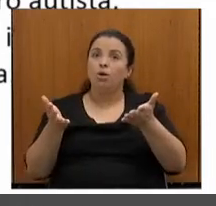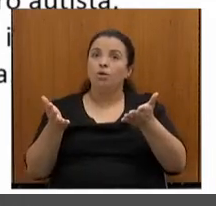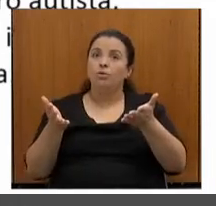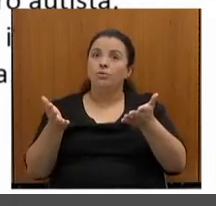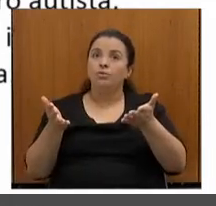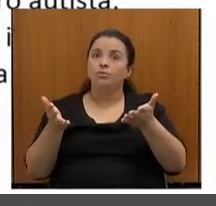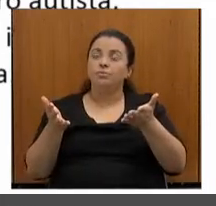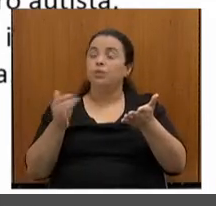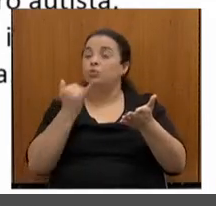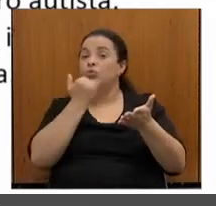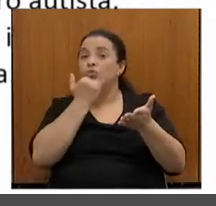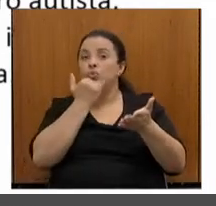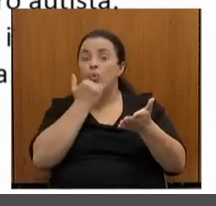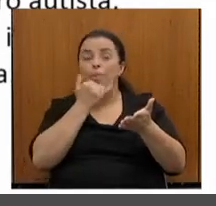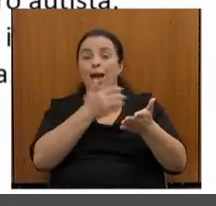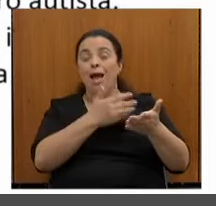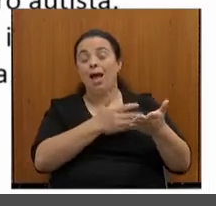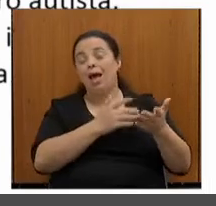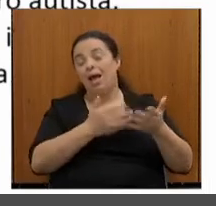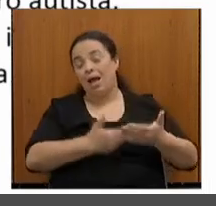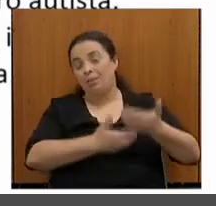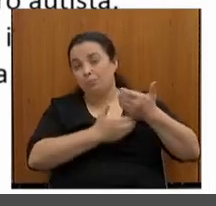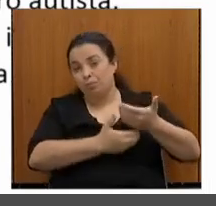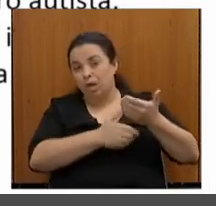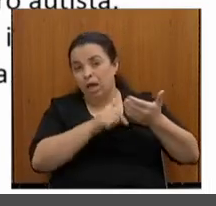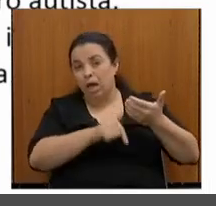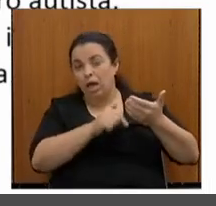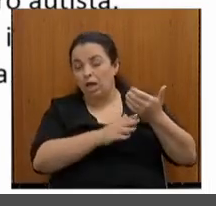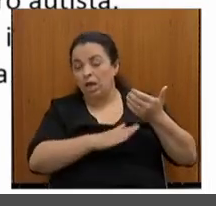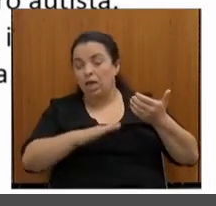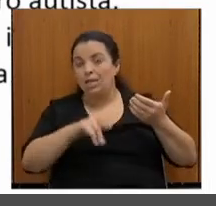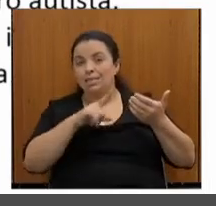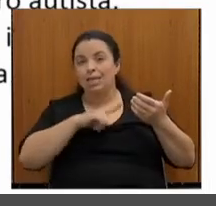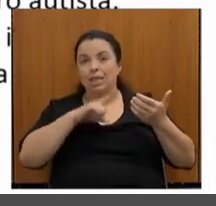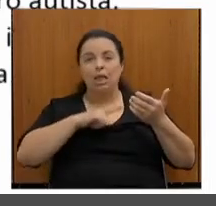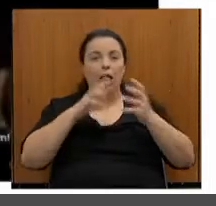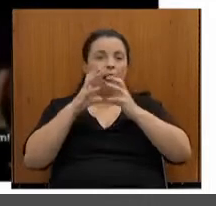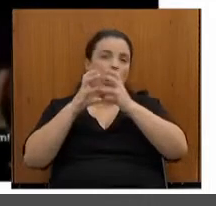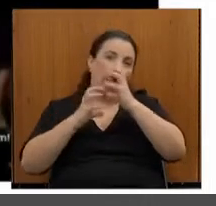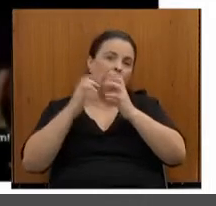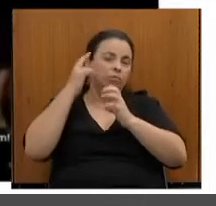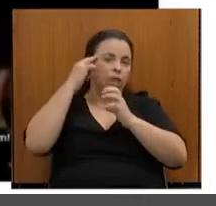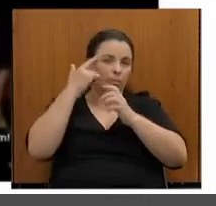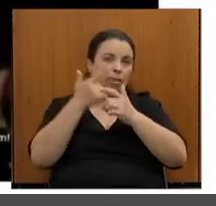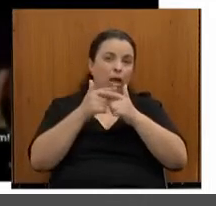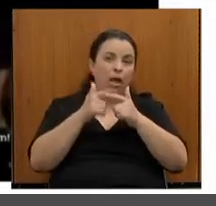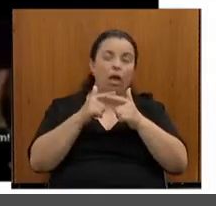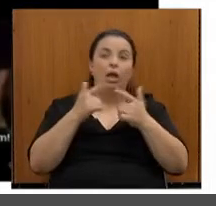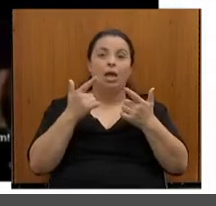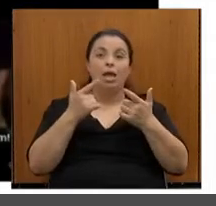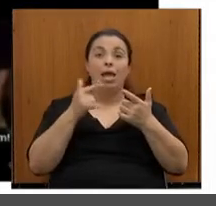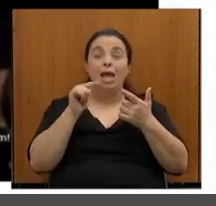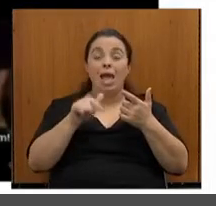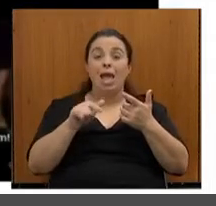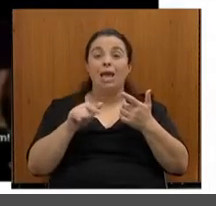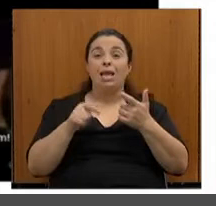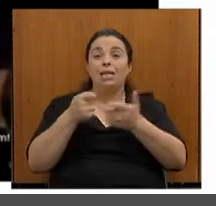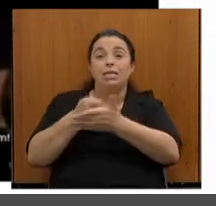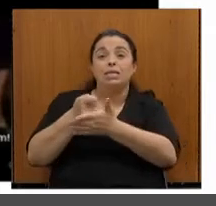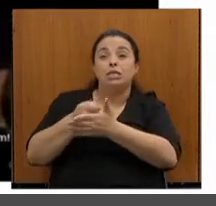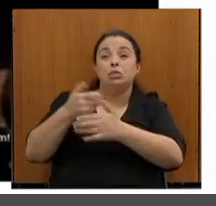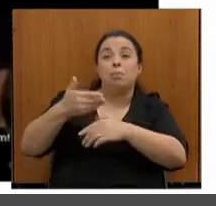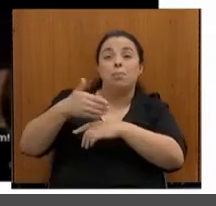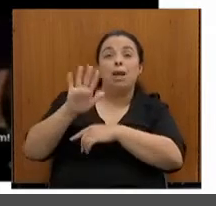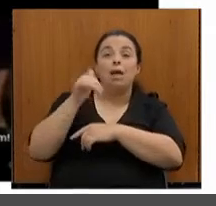capaz de cuidar e trabalhar. Ela vai exigir do sistema de saúde também